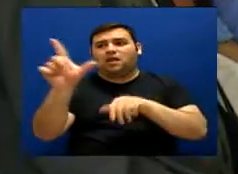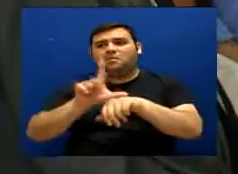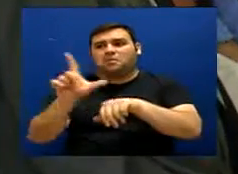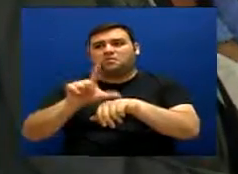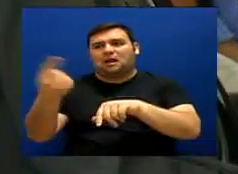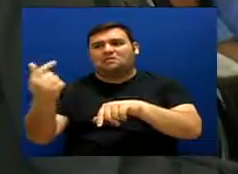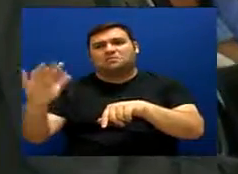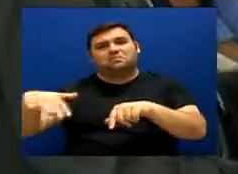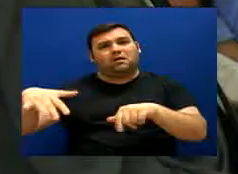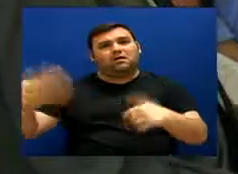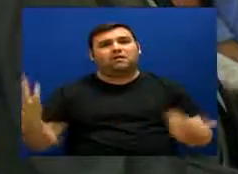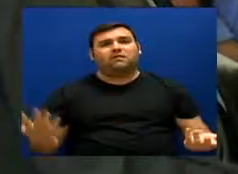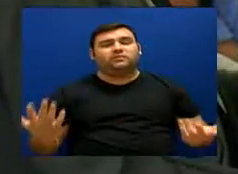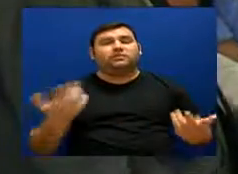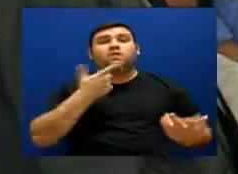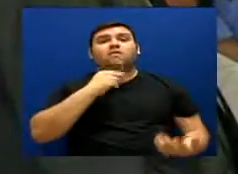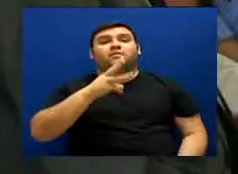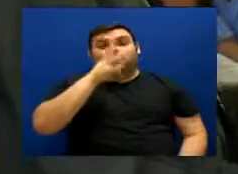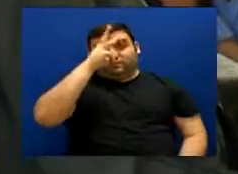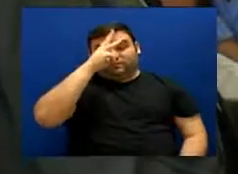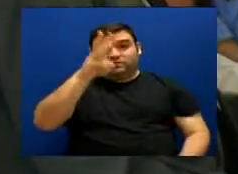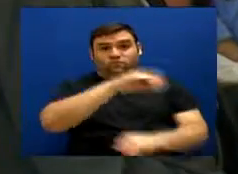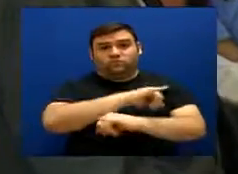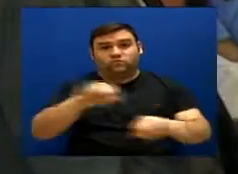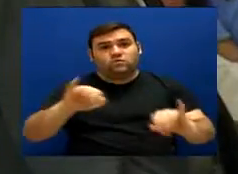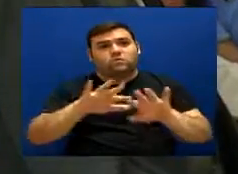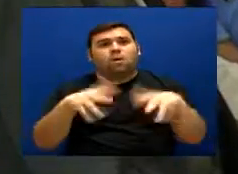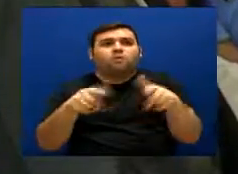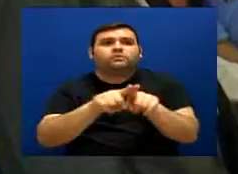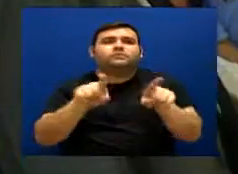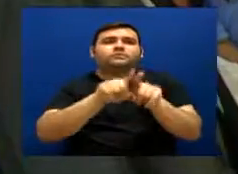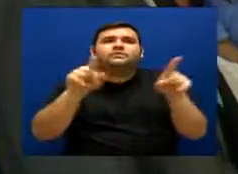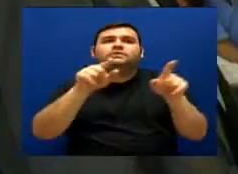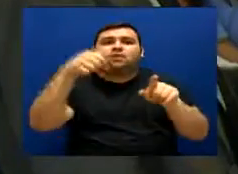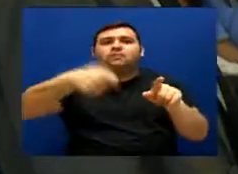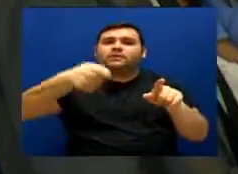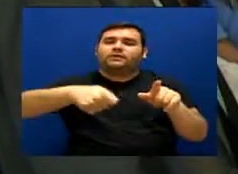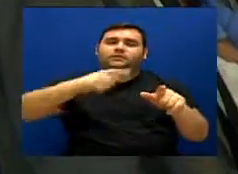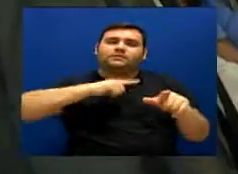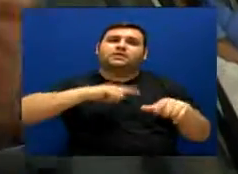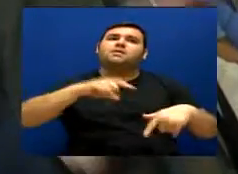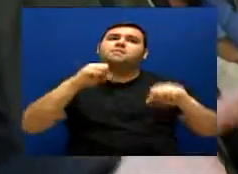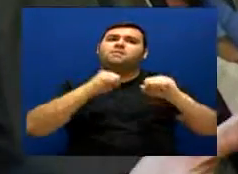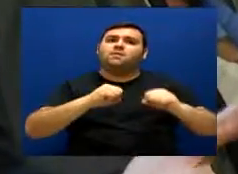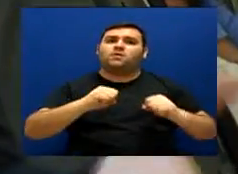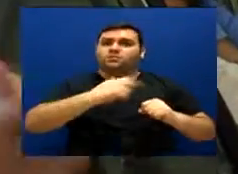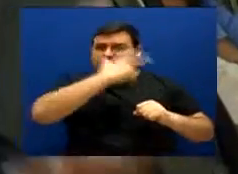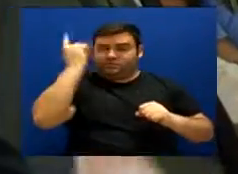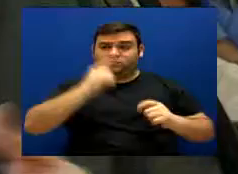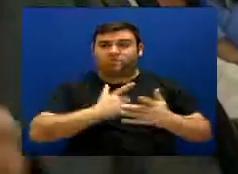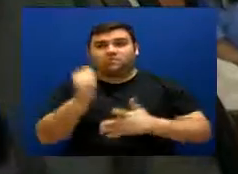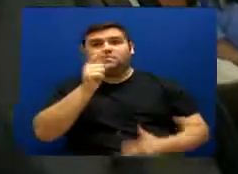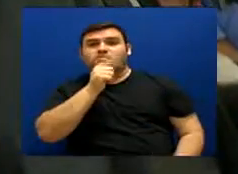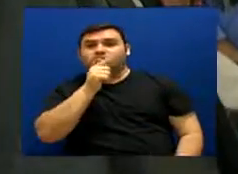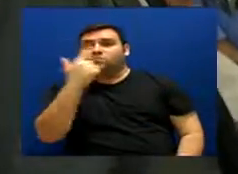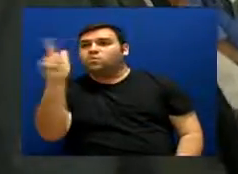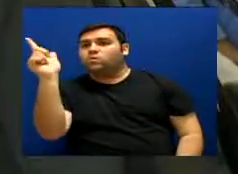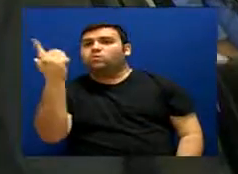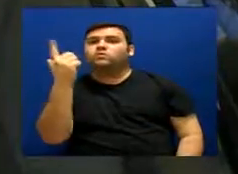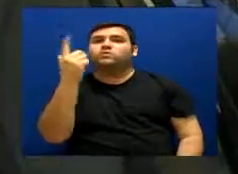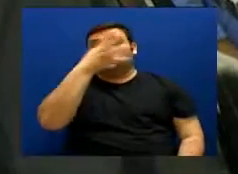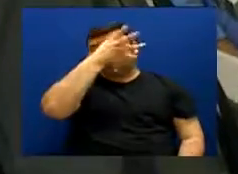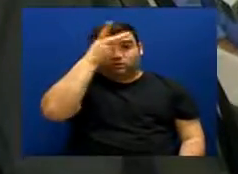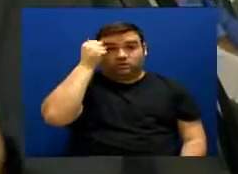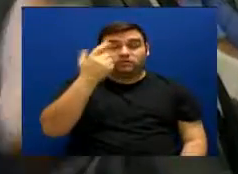Diogo divulga ou obrigou os cinemas a divulgarem que a pessoa pode entrar com água, pode